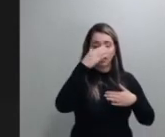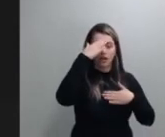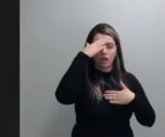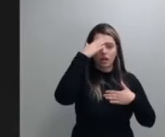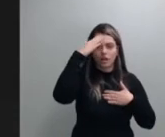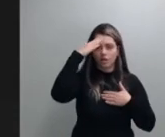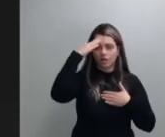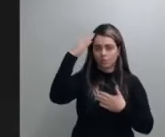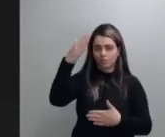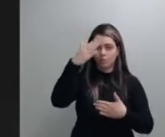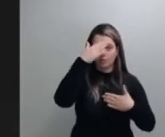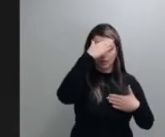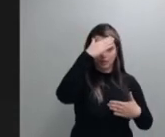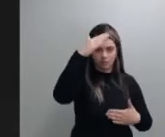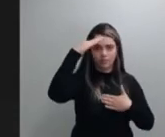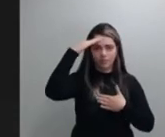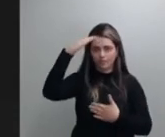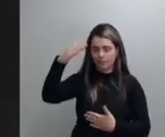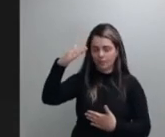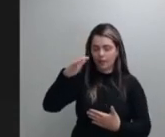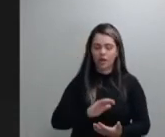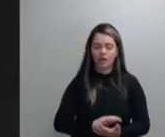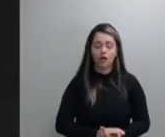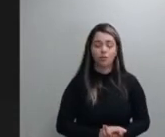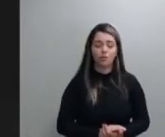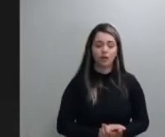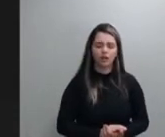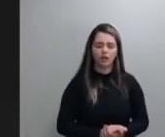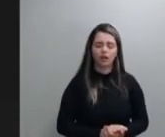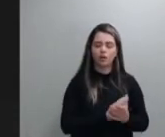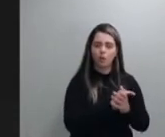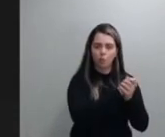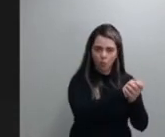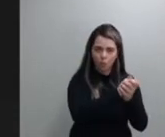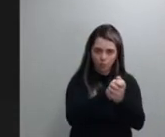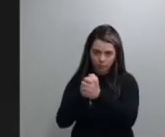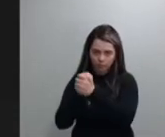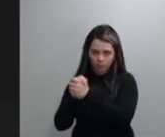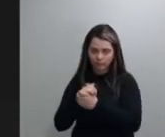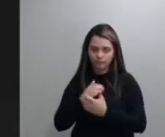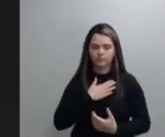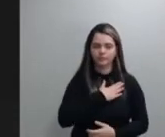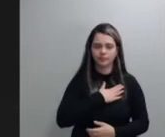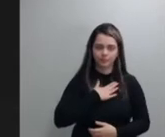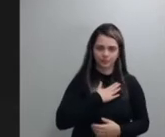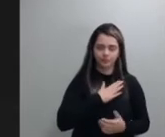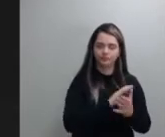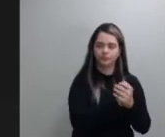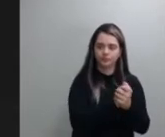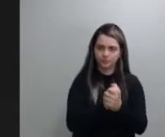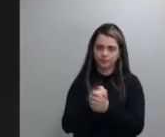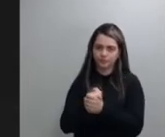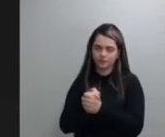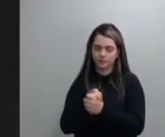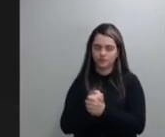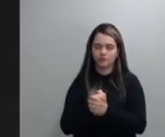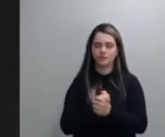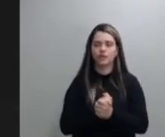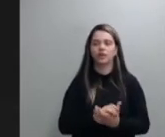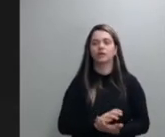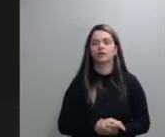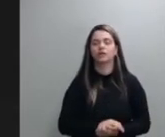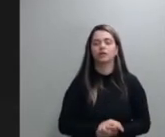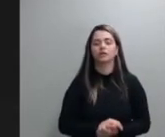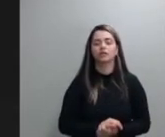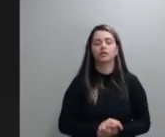Costa, aos eminentes ministros Napoleão Nunes Maia, filho, Benedito Gonçalves, Sérgio Cuquina, uma especial saudação também